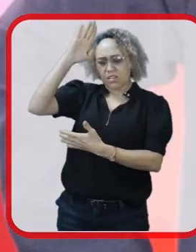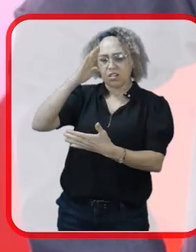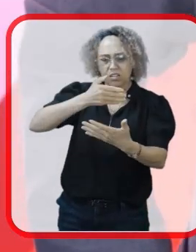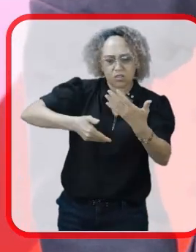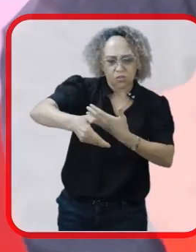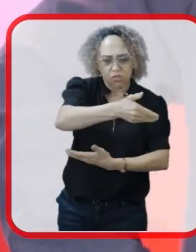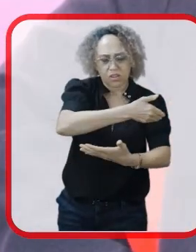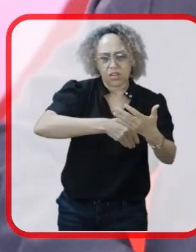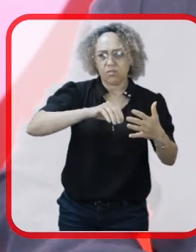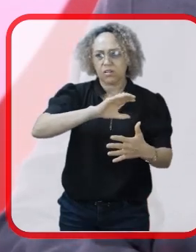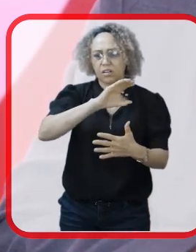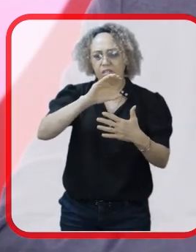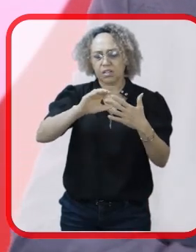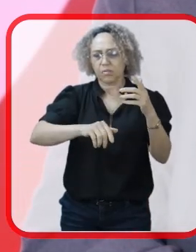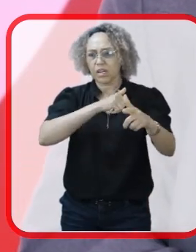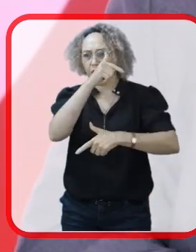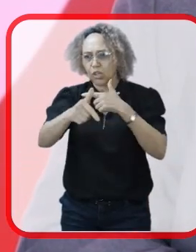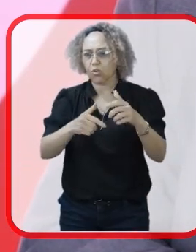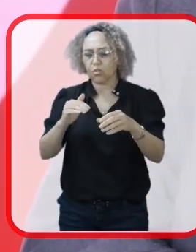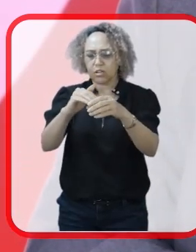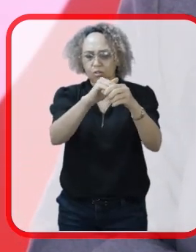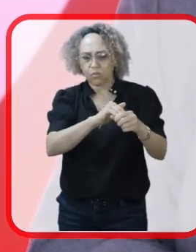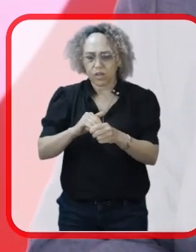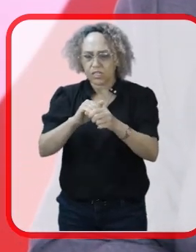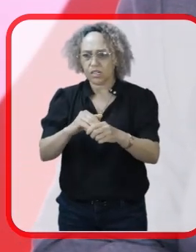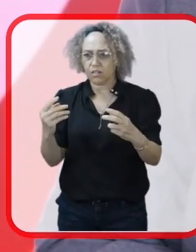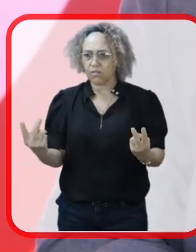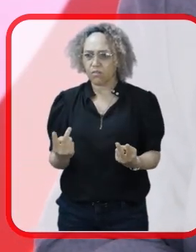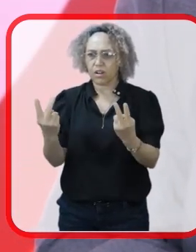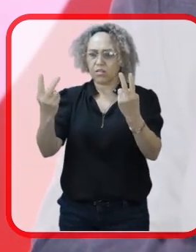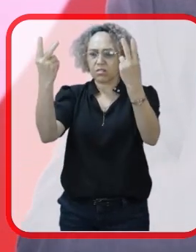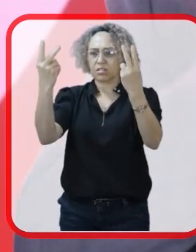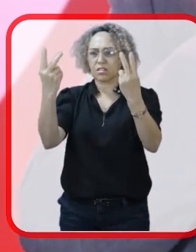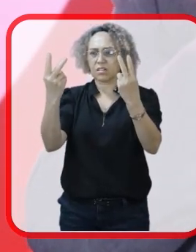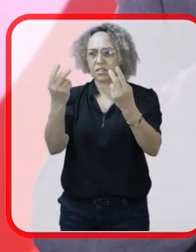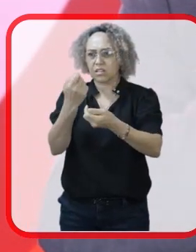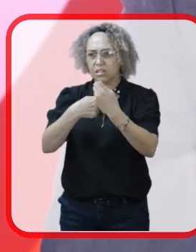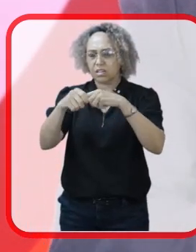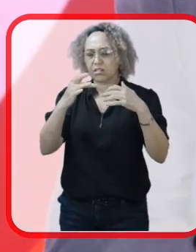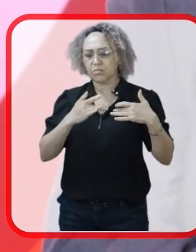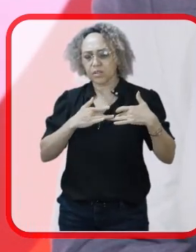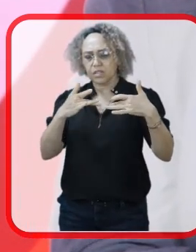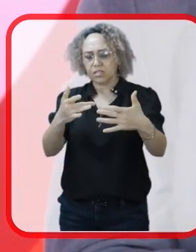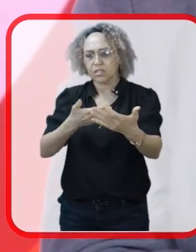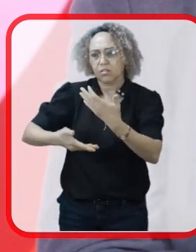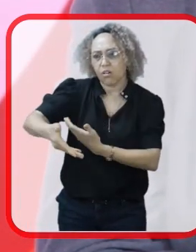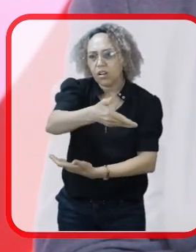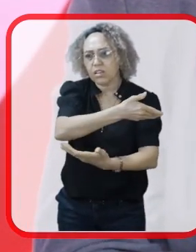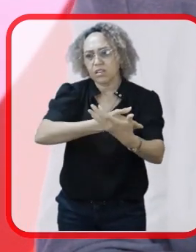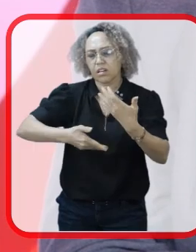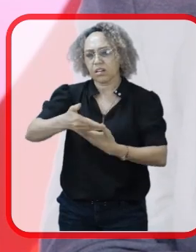valorizando a economia solidária como instrumento de construção da organização das novas